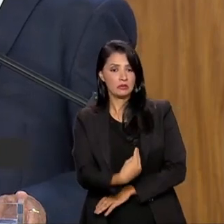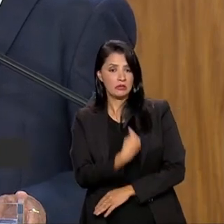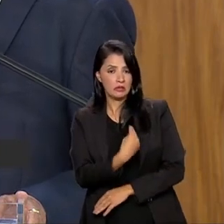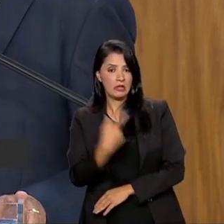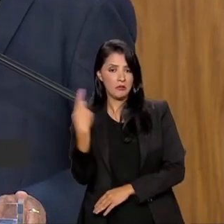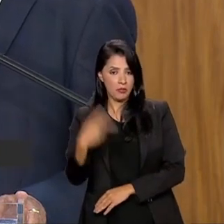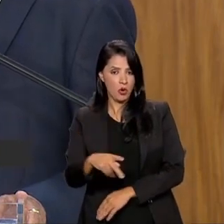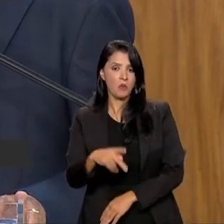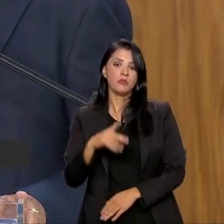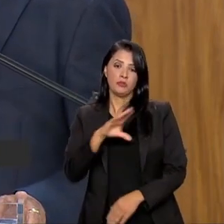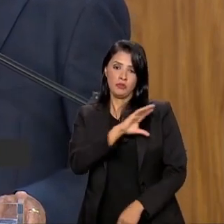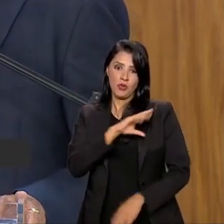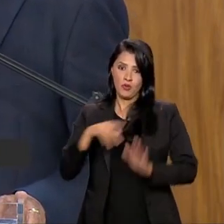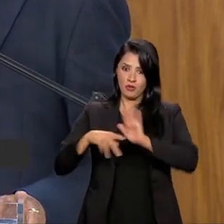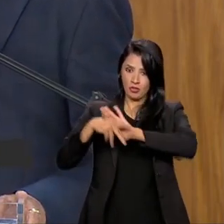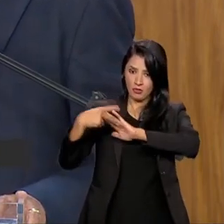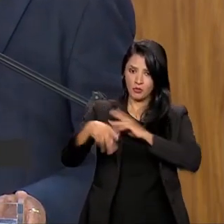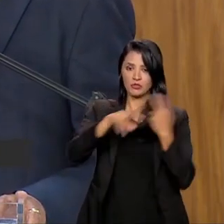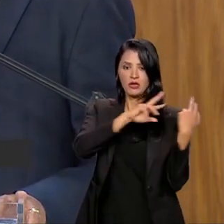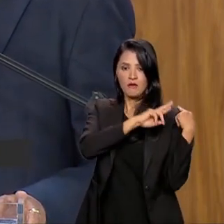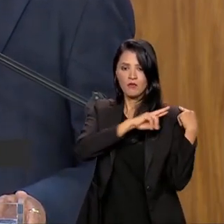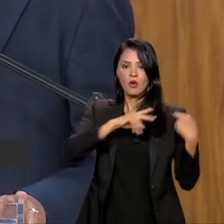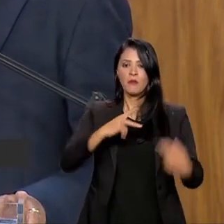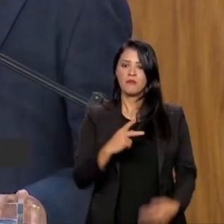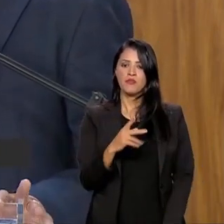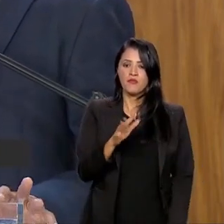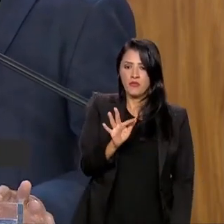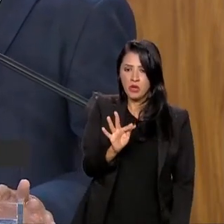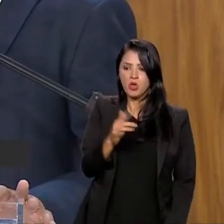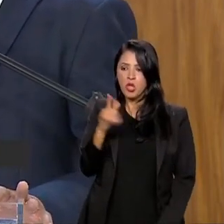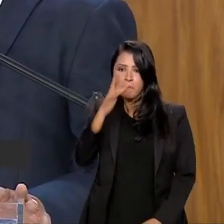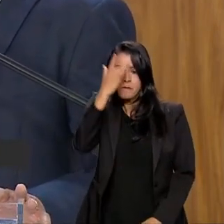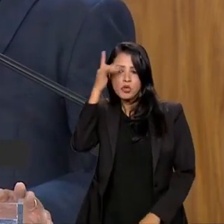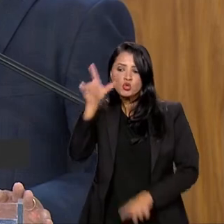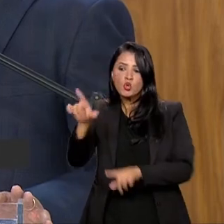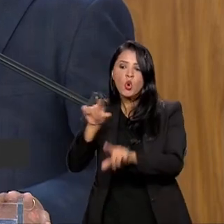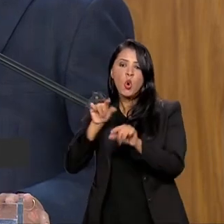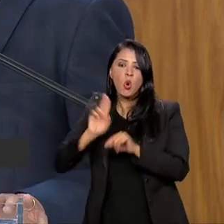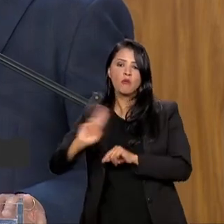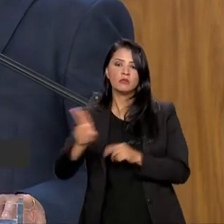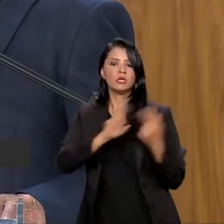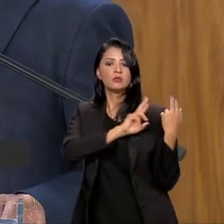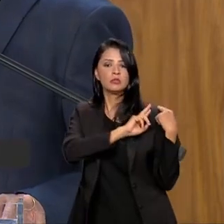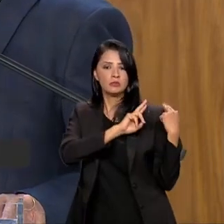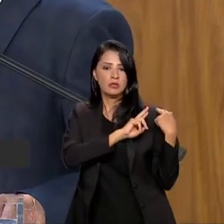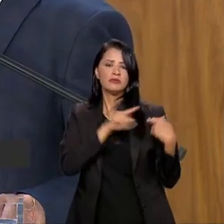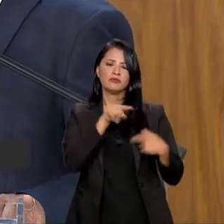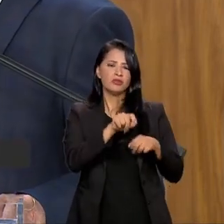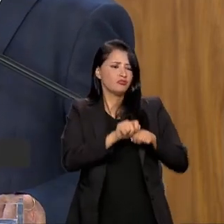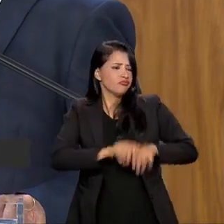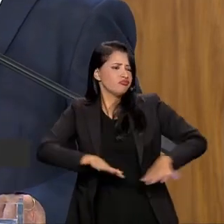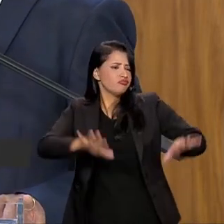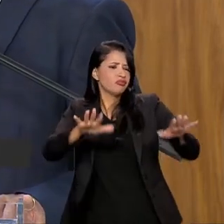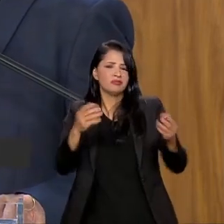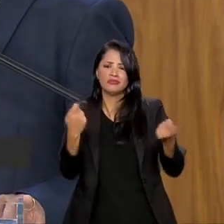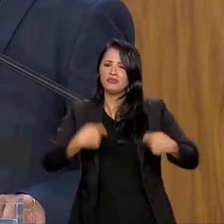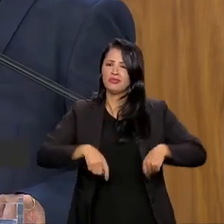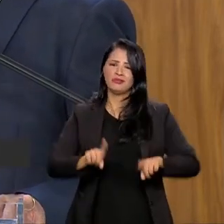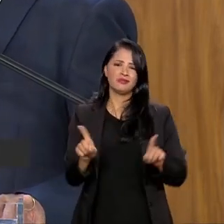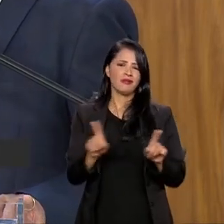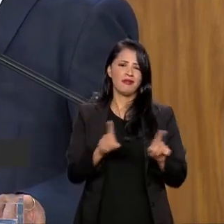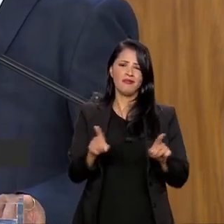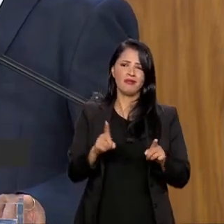Polícia Federal e com as pessoas designadas. Gente, isso ganhou uma dimensão de uma polêmica absolutamente